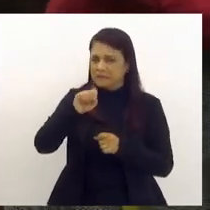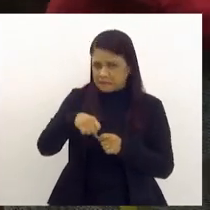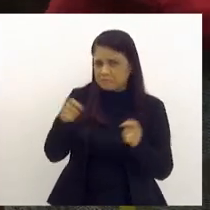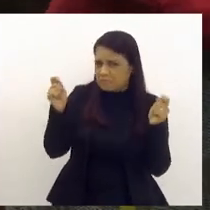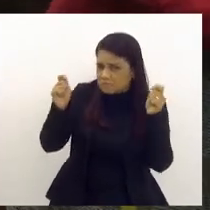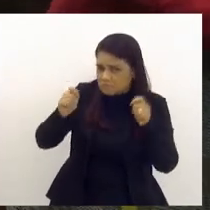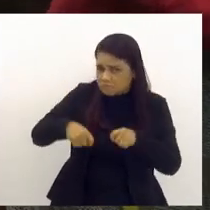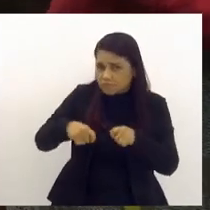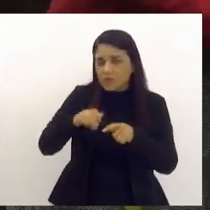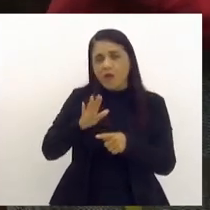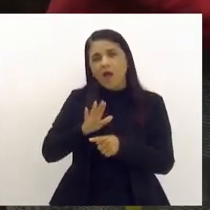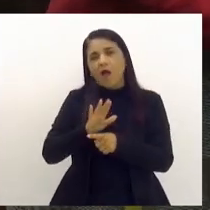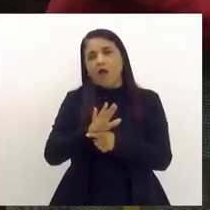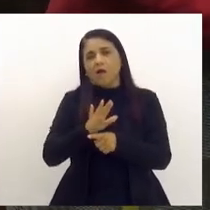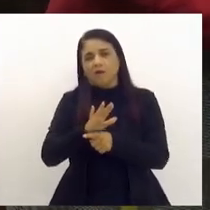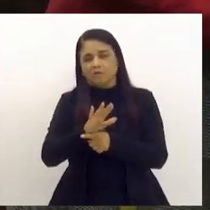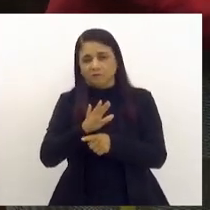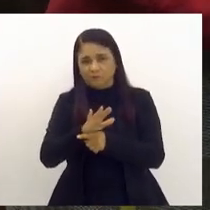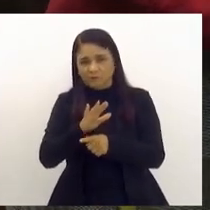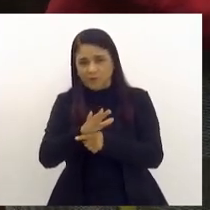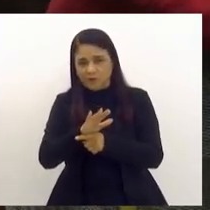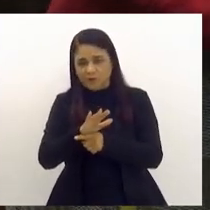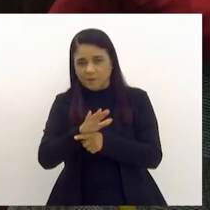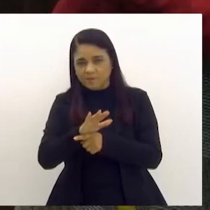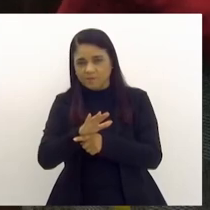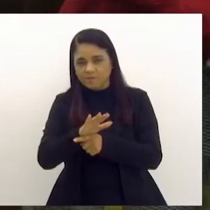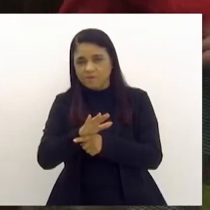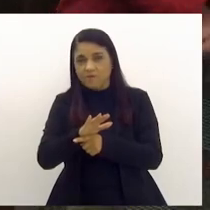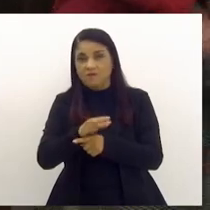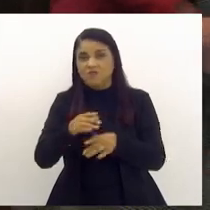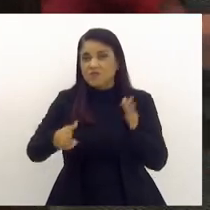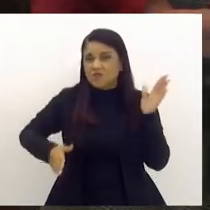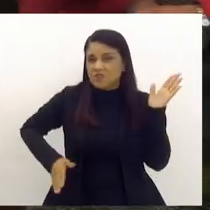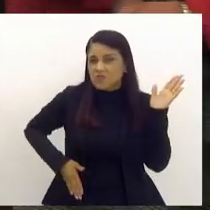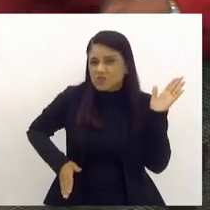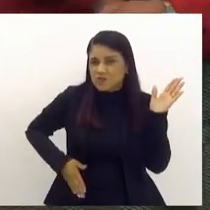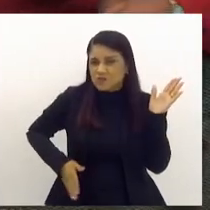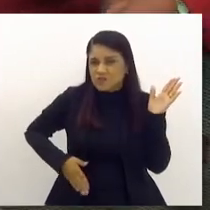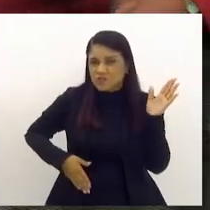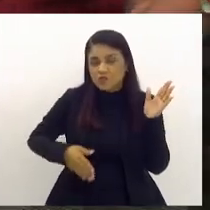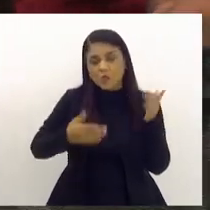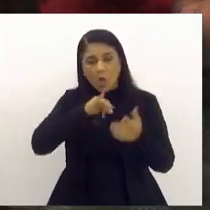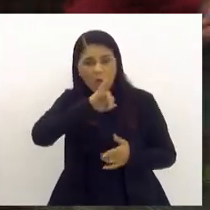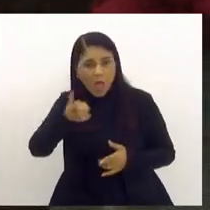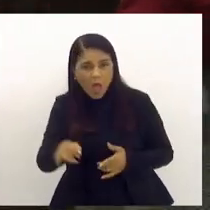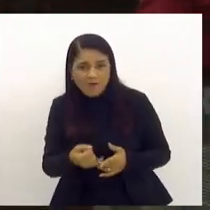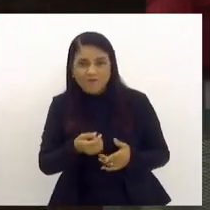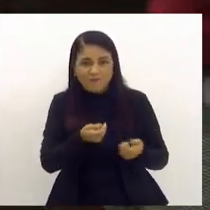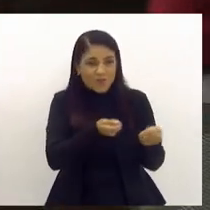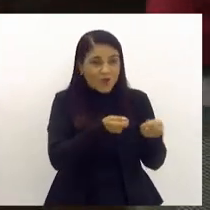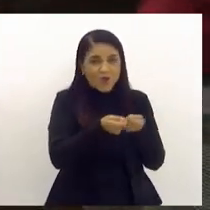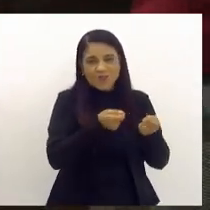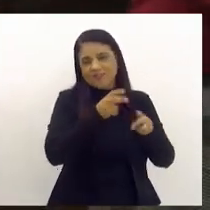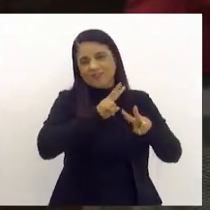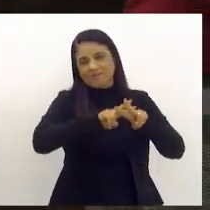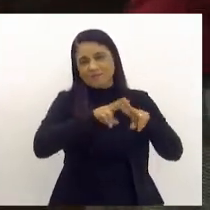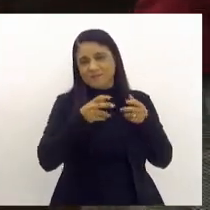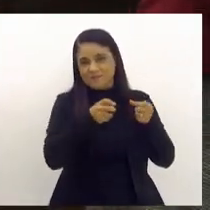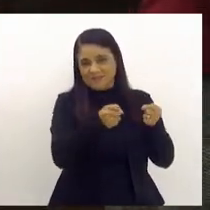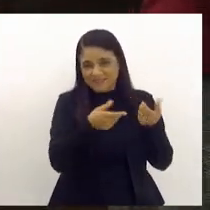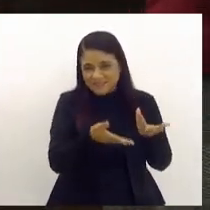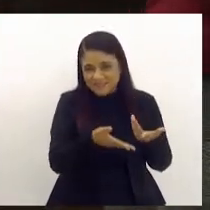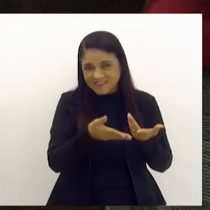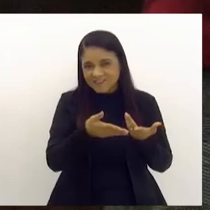podemos ajudar muito. Por exemplo, a bandidagem aproveita e controla os presídios são controlados